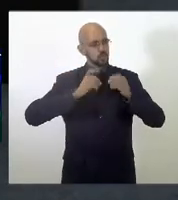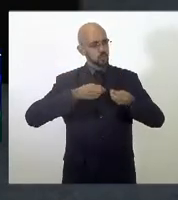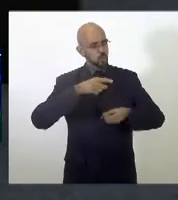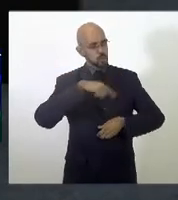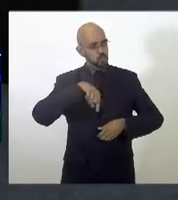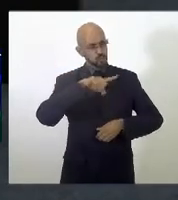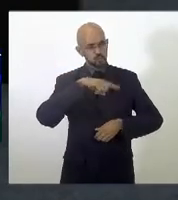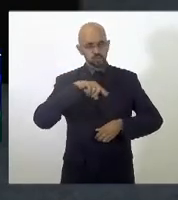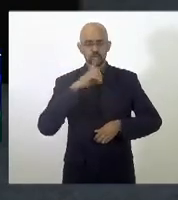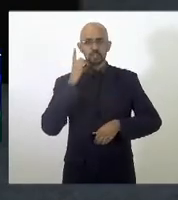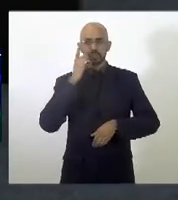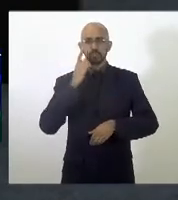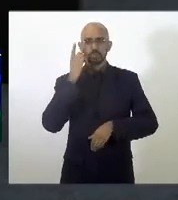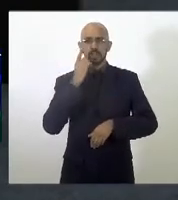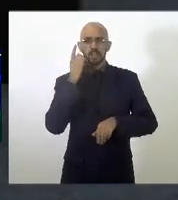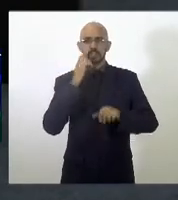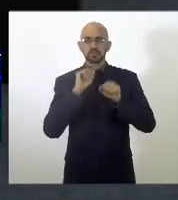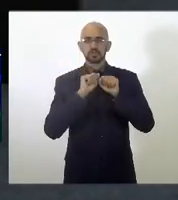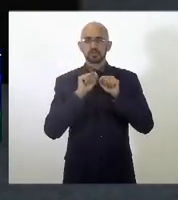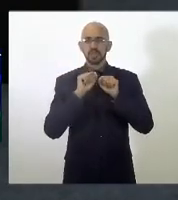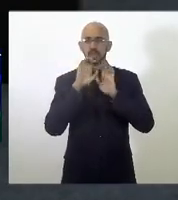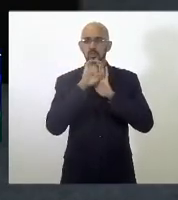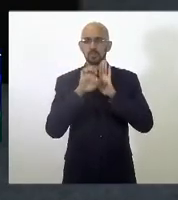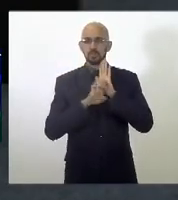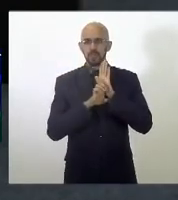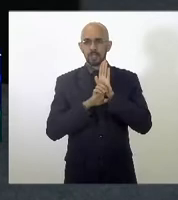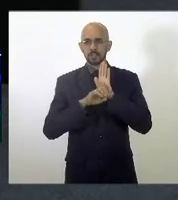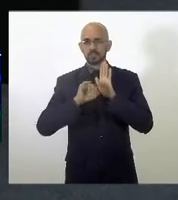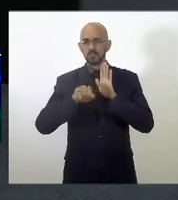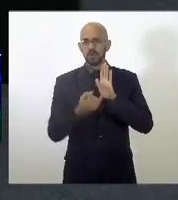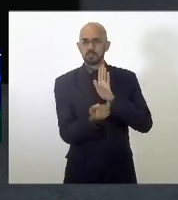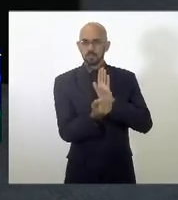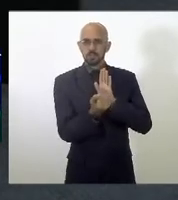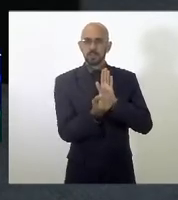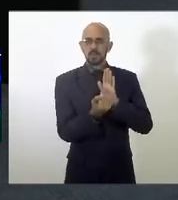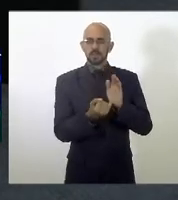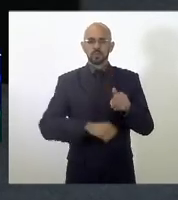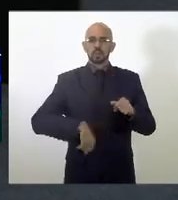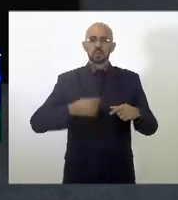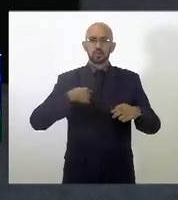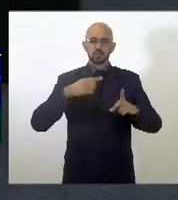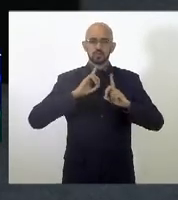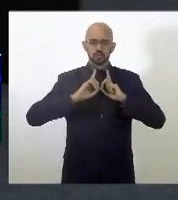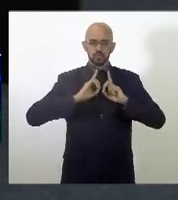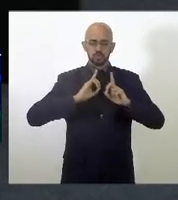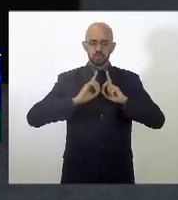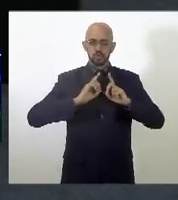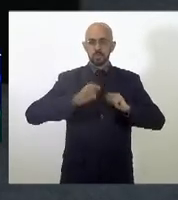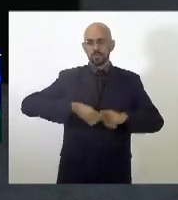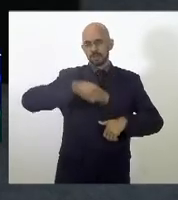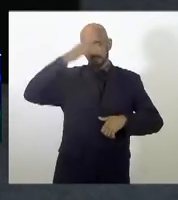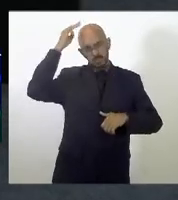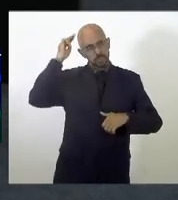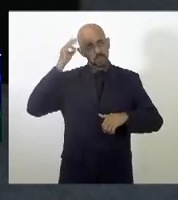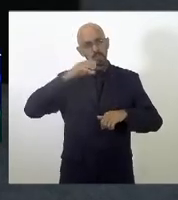emendas e que foram aproveitadas. Eu discuti com a CCJ, agradeço ao deputado Márcio Pacheco e à assessoria da